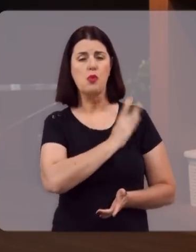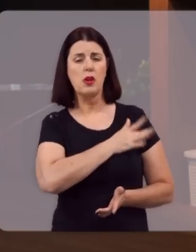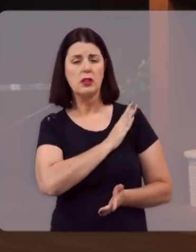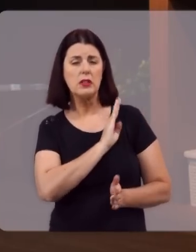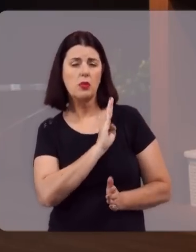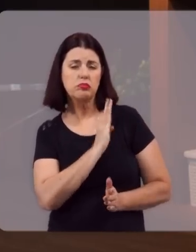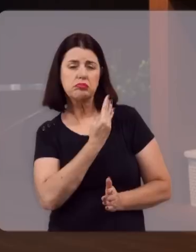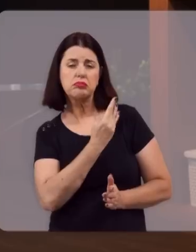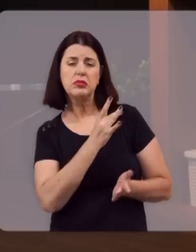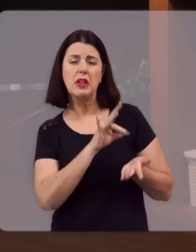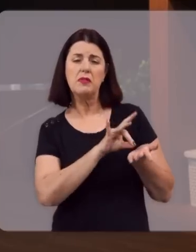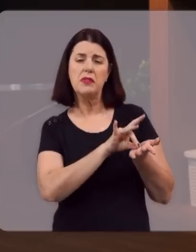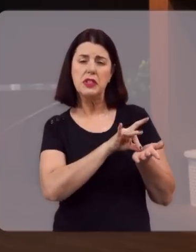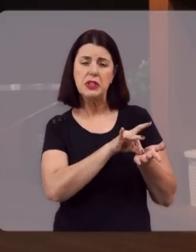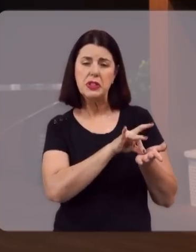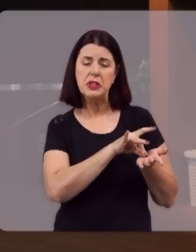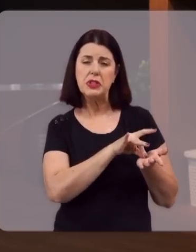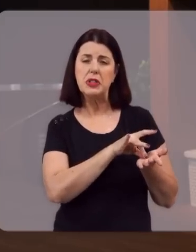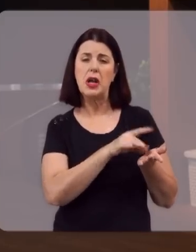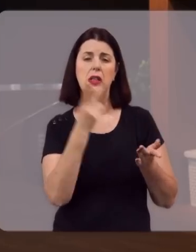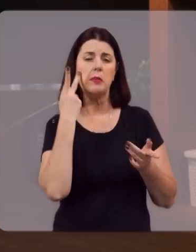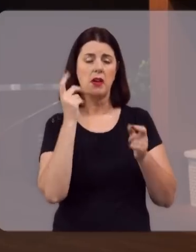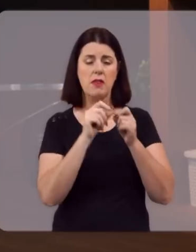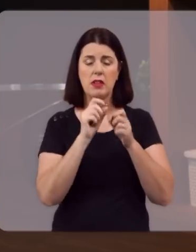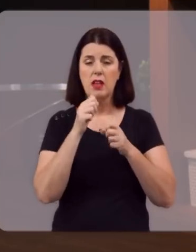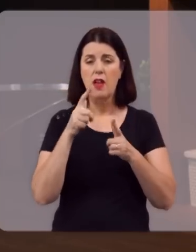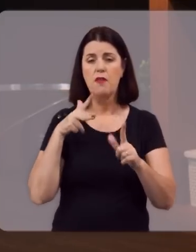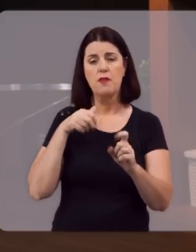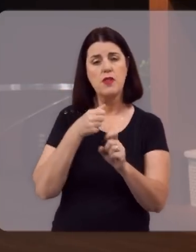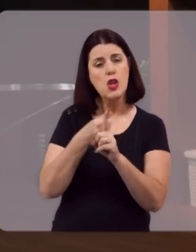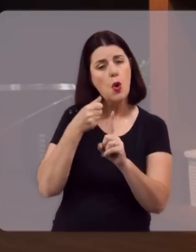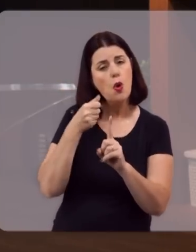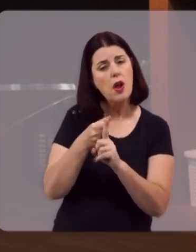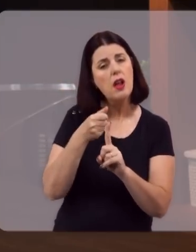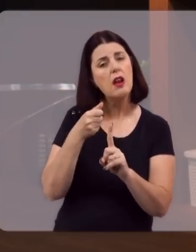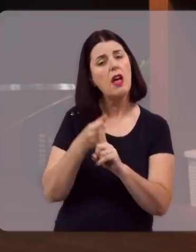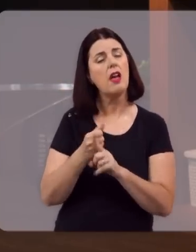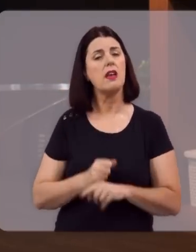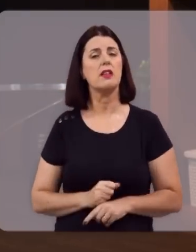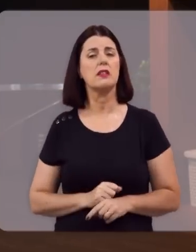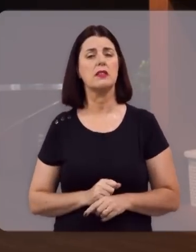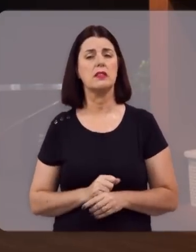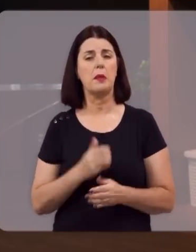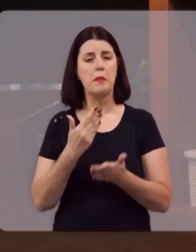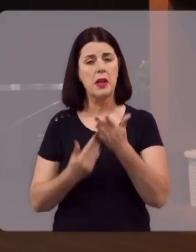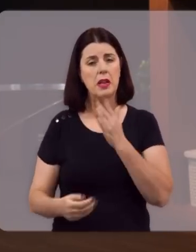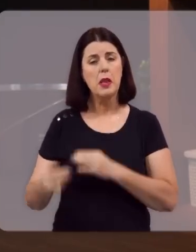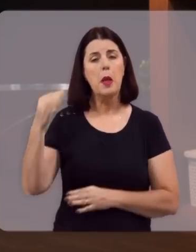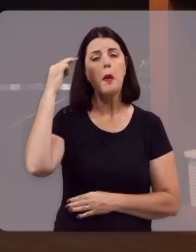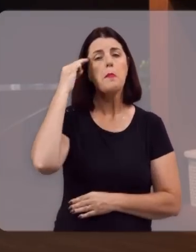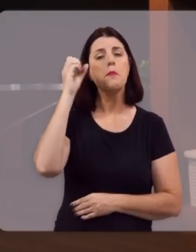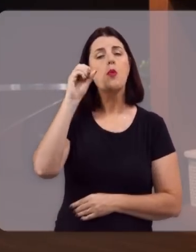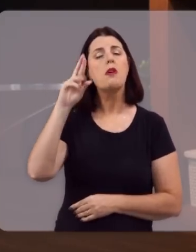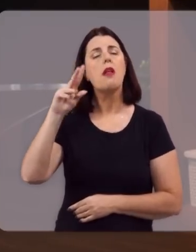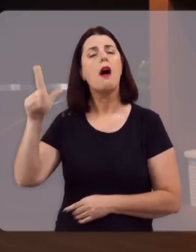dos homens para produzir violência, descalabro moral,